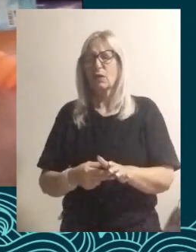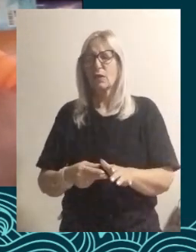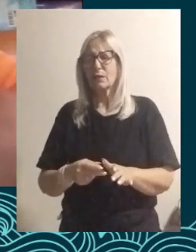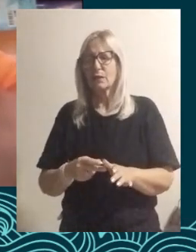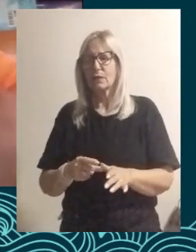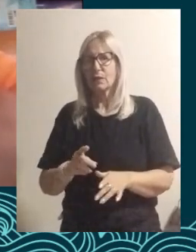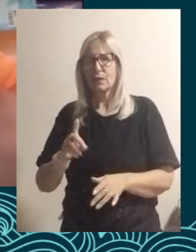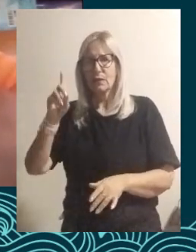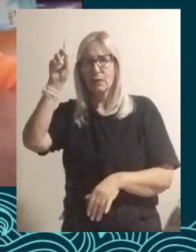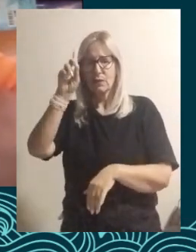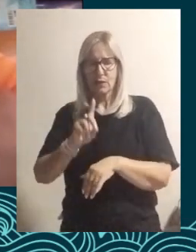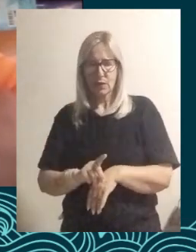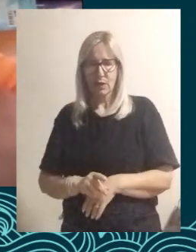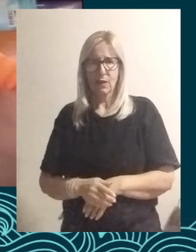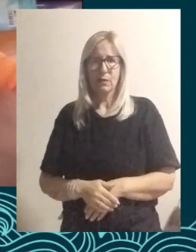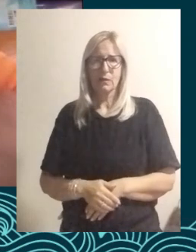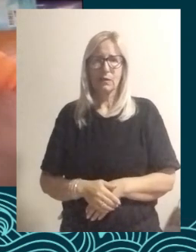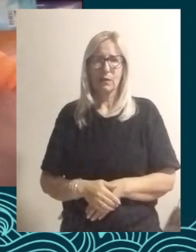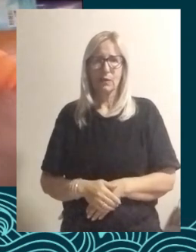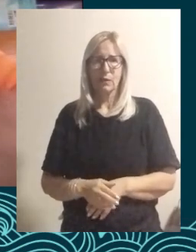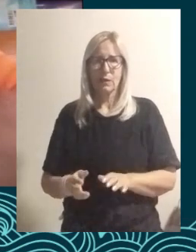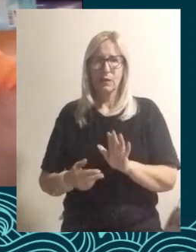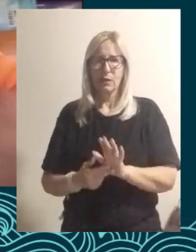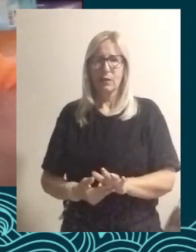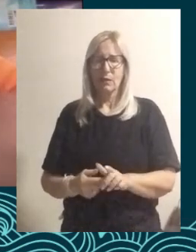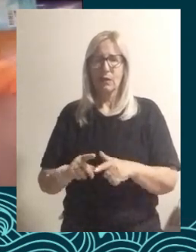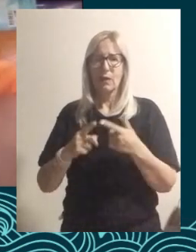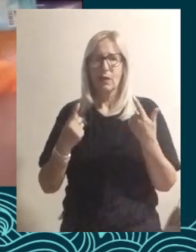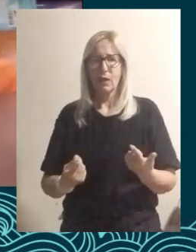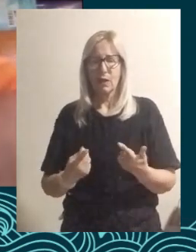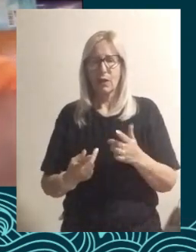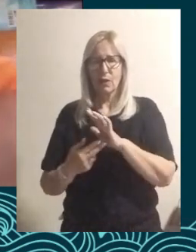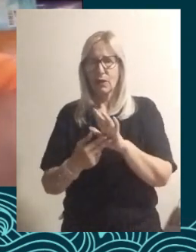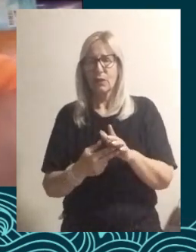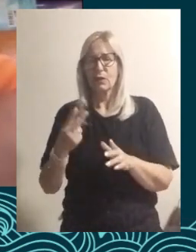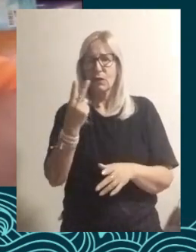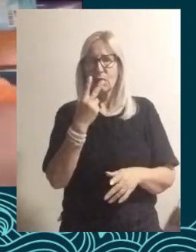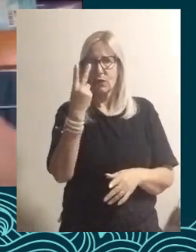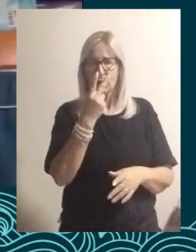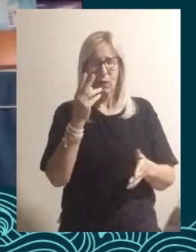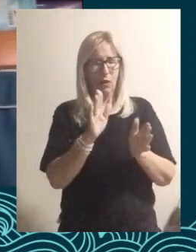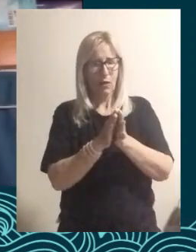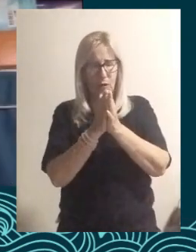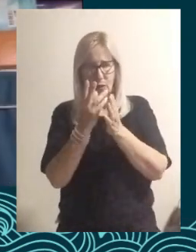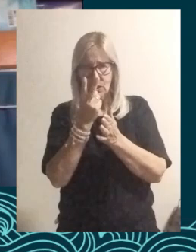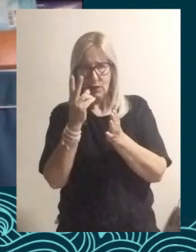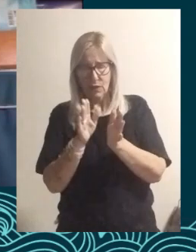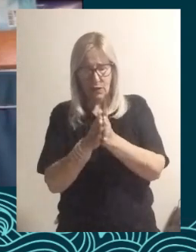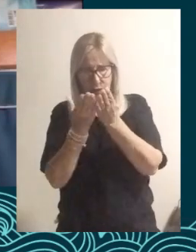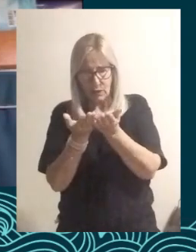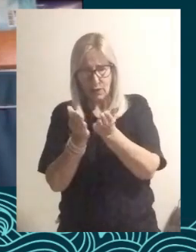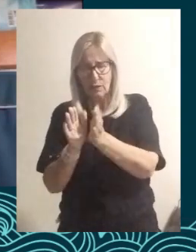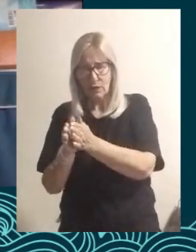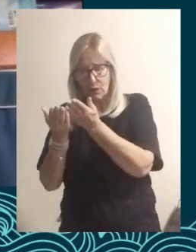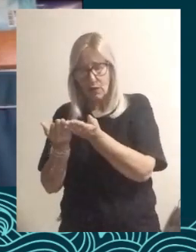gente pode colocar nosso diário do lado da Bíblia e ver que esses 2 livros têm peso,